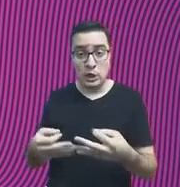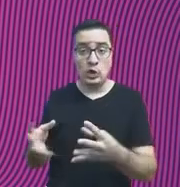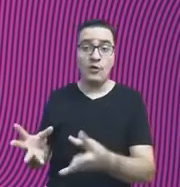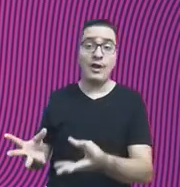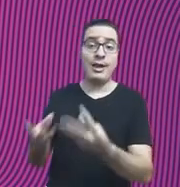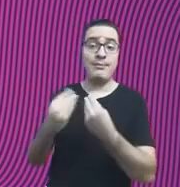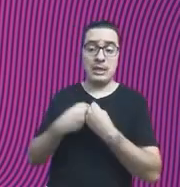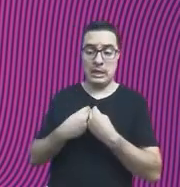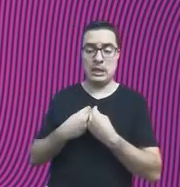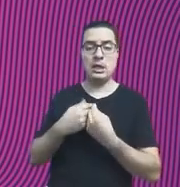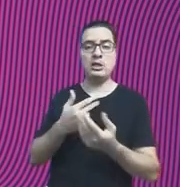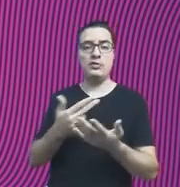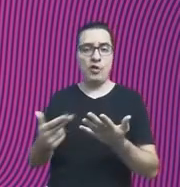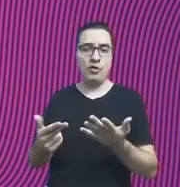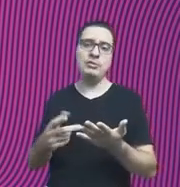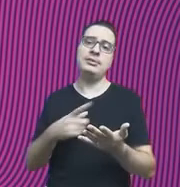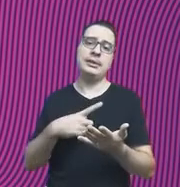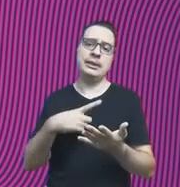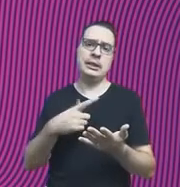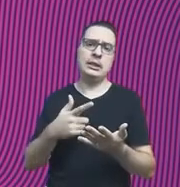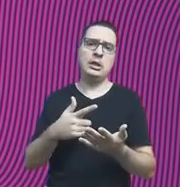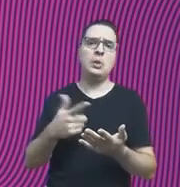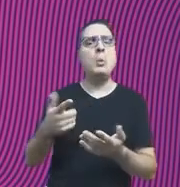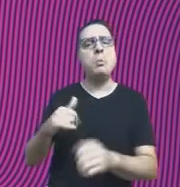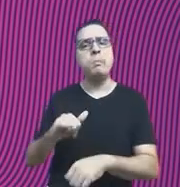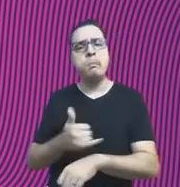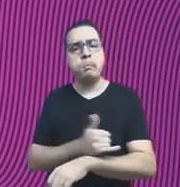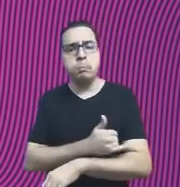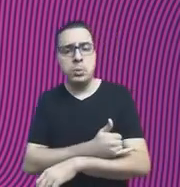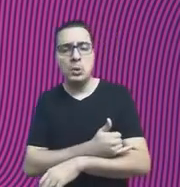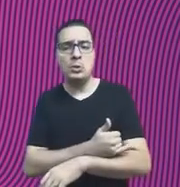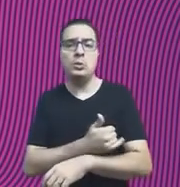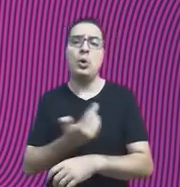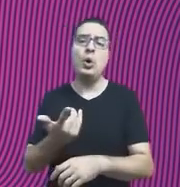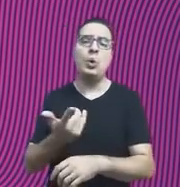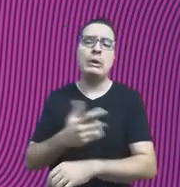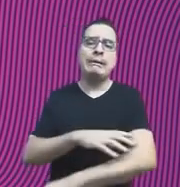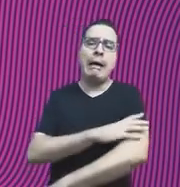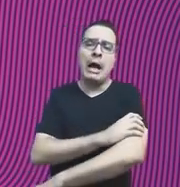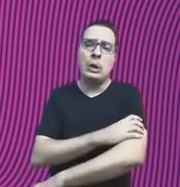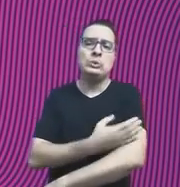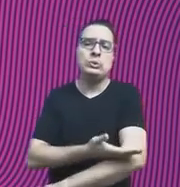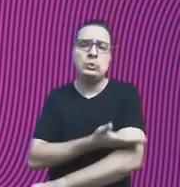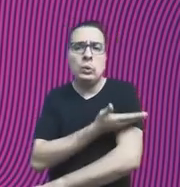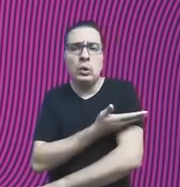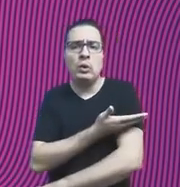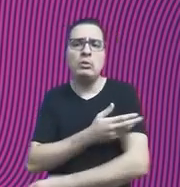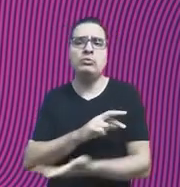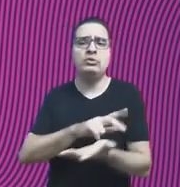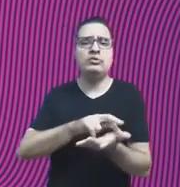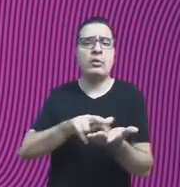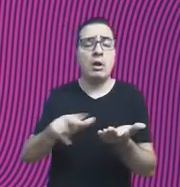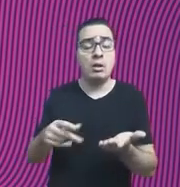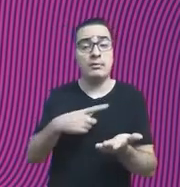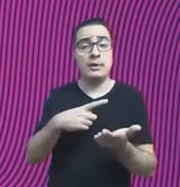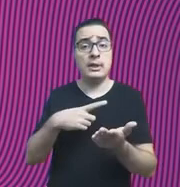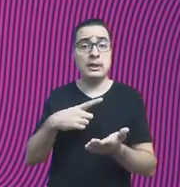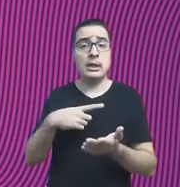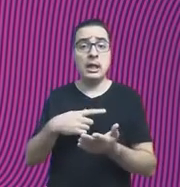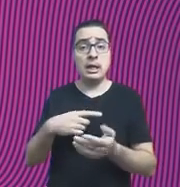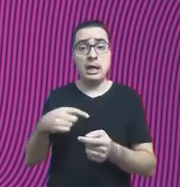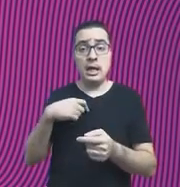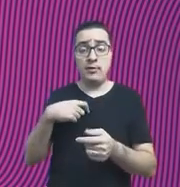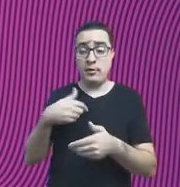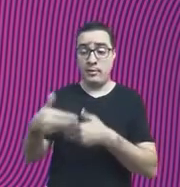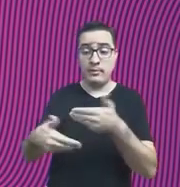dos programas, seja de obesidade, seja de hipertensão. Então, eu passo a receber benefícios em